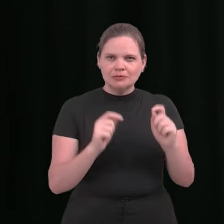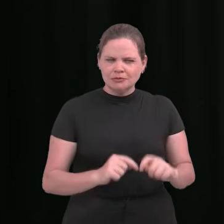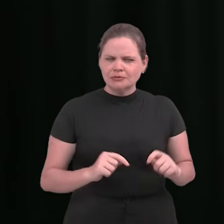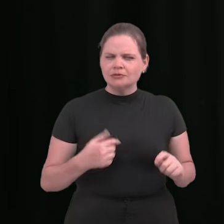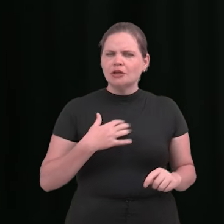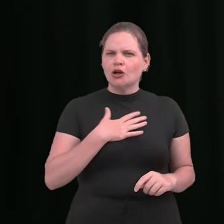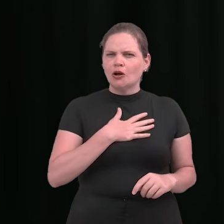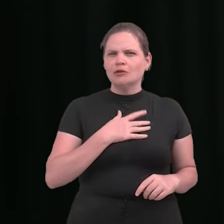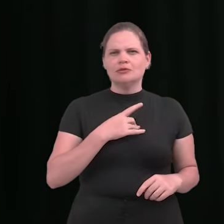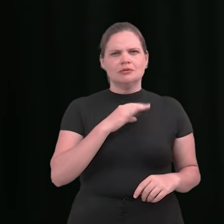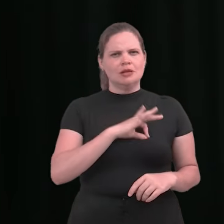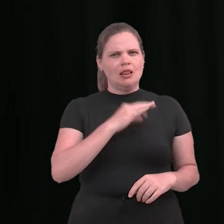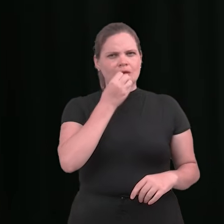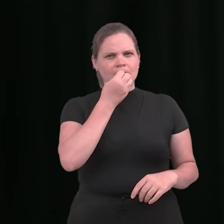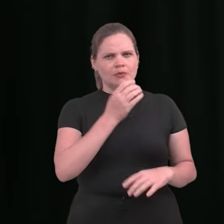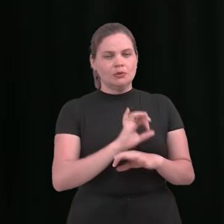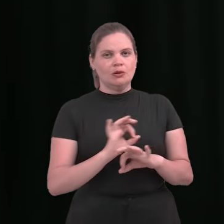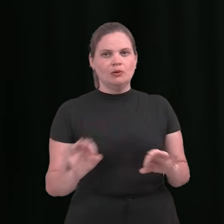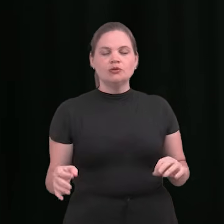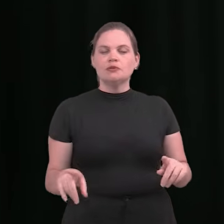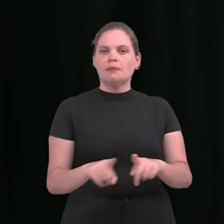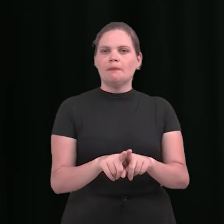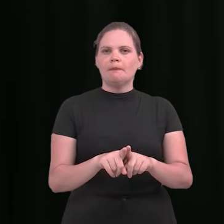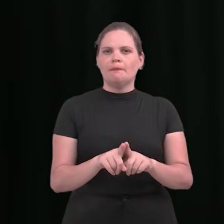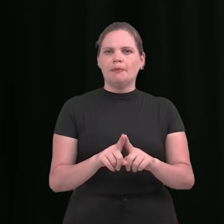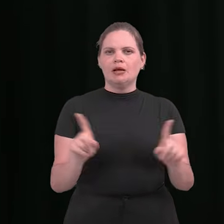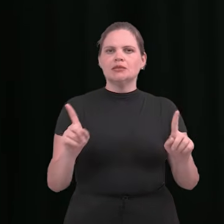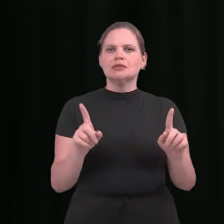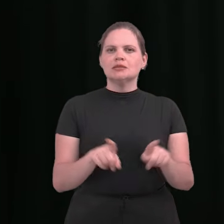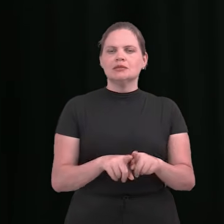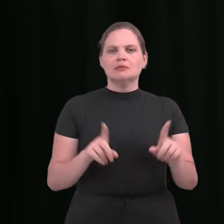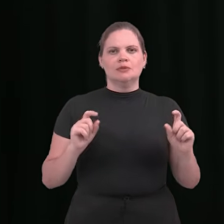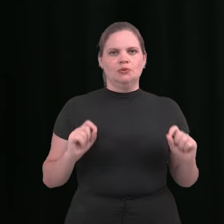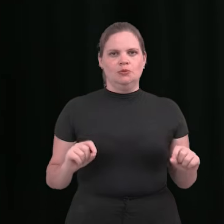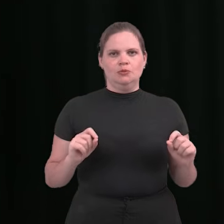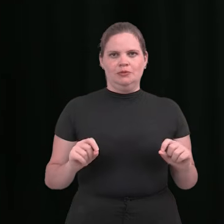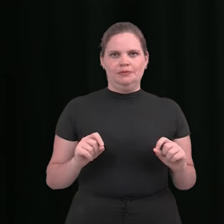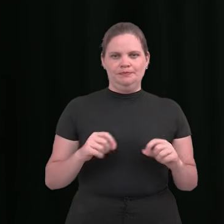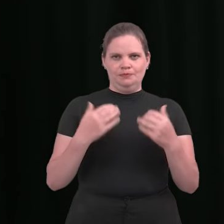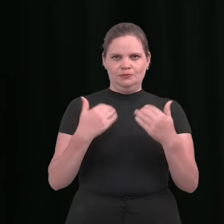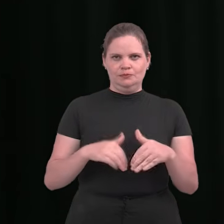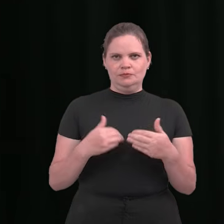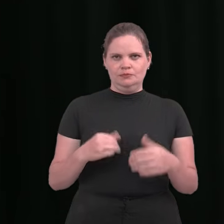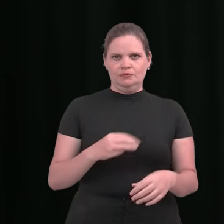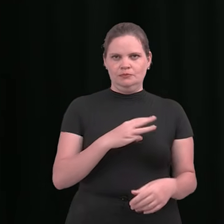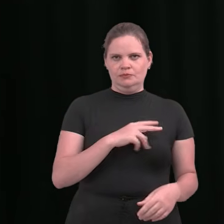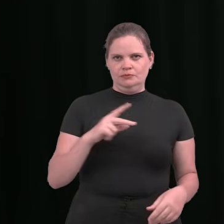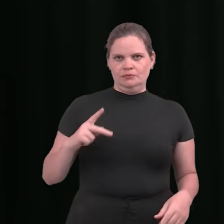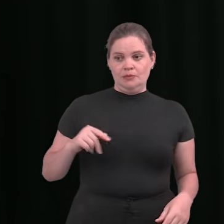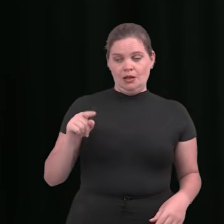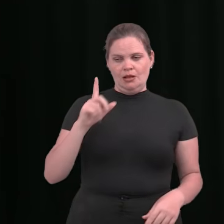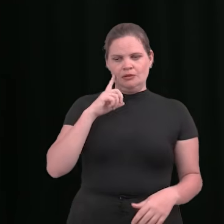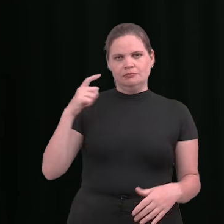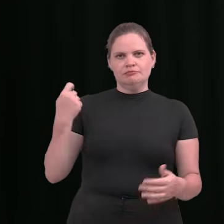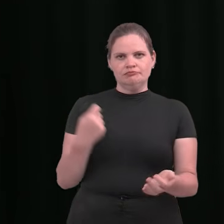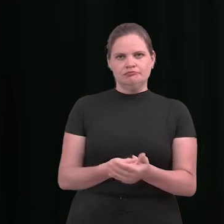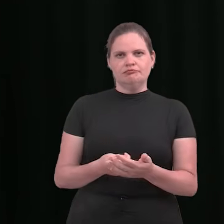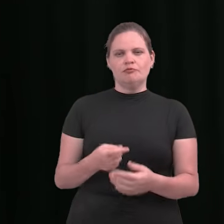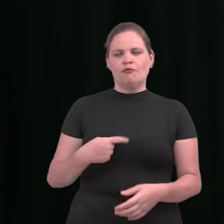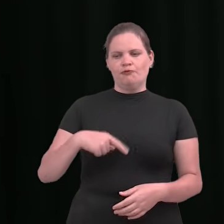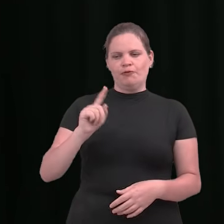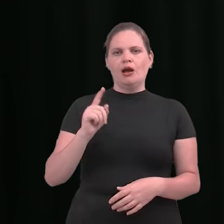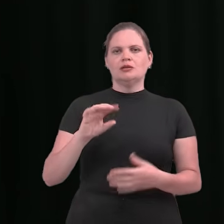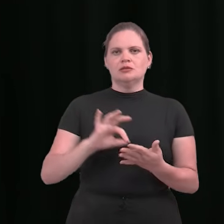também para a gente destacar, né, Júlio? Nesse momento do concurso do MPU, quando o José define que vai